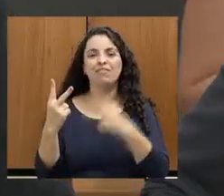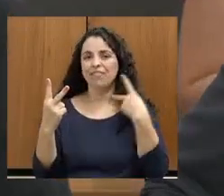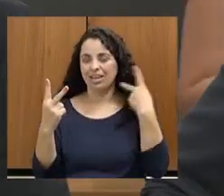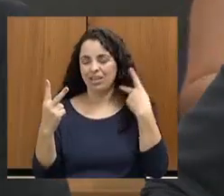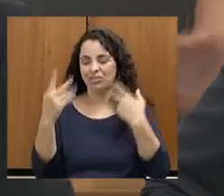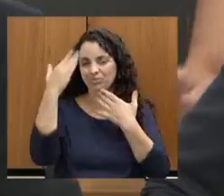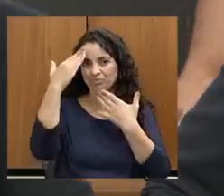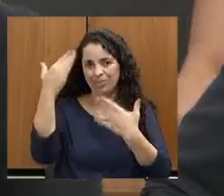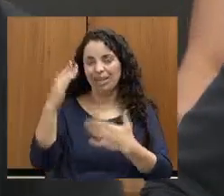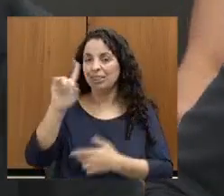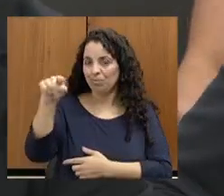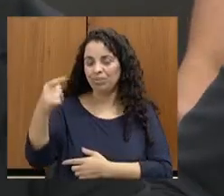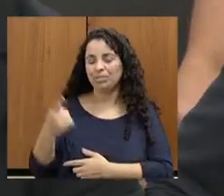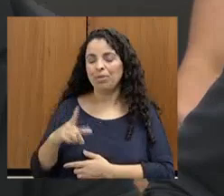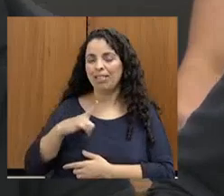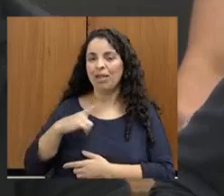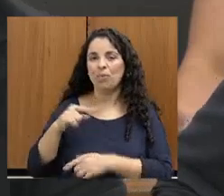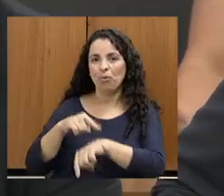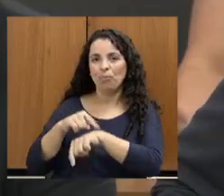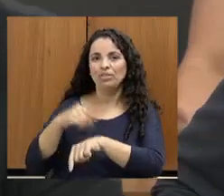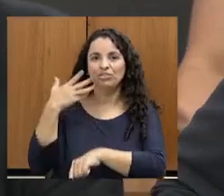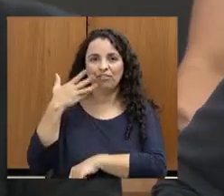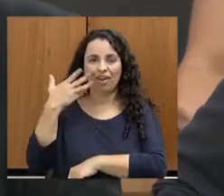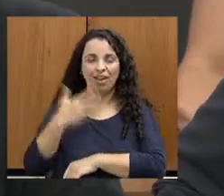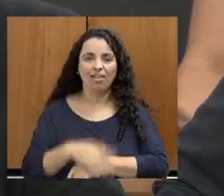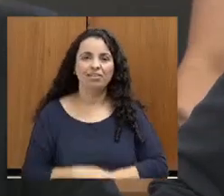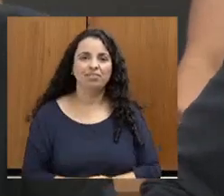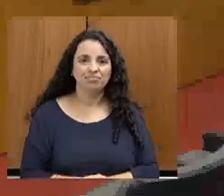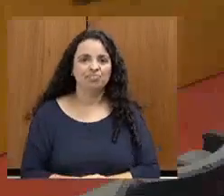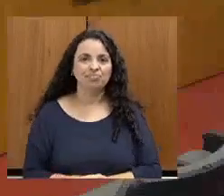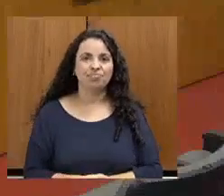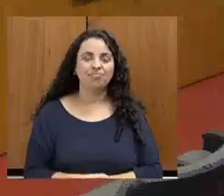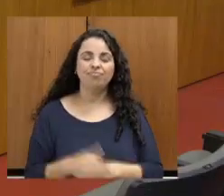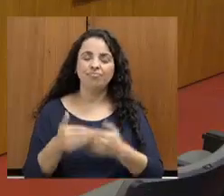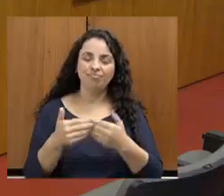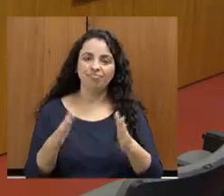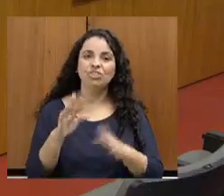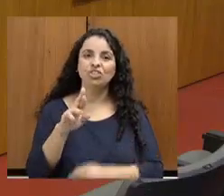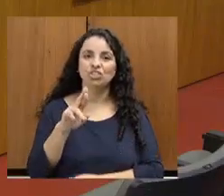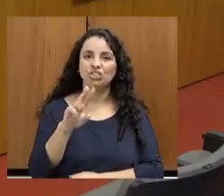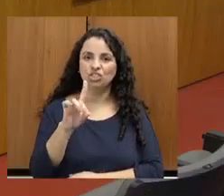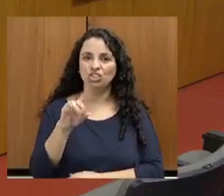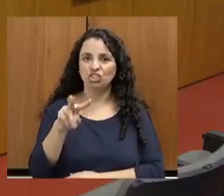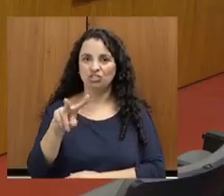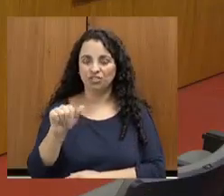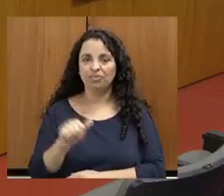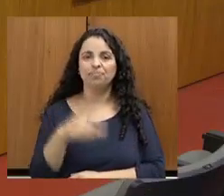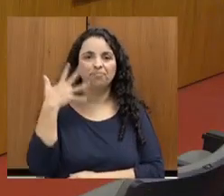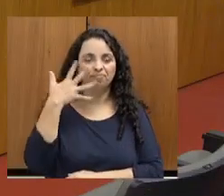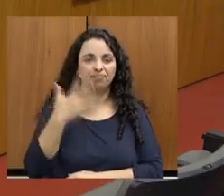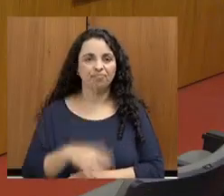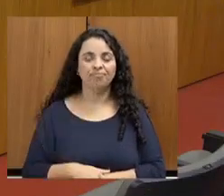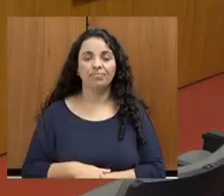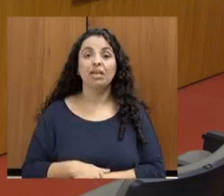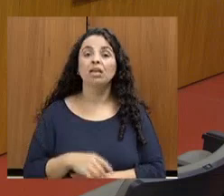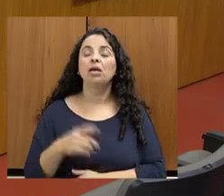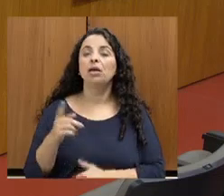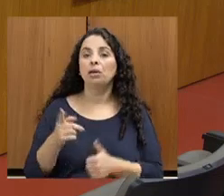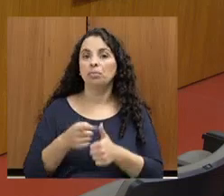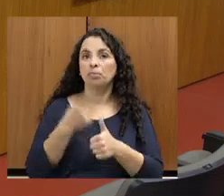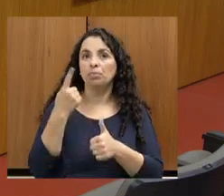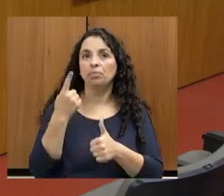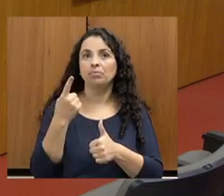terão também o direito à fala. A fala é sua, Diva. Obrigada. Primeiro eu cumprimento